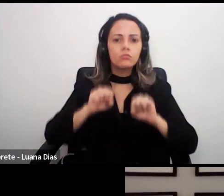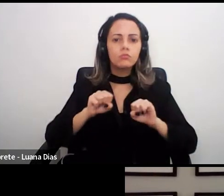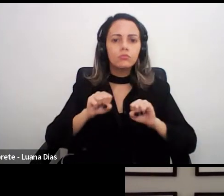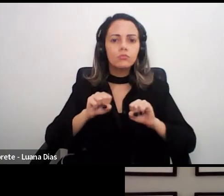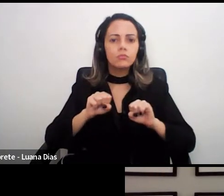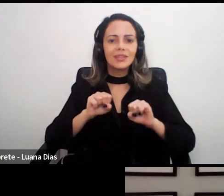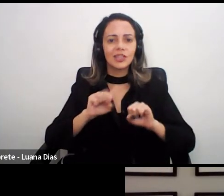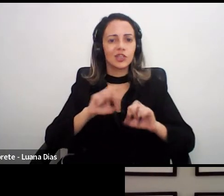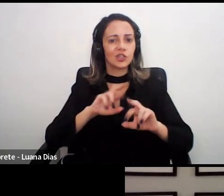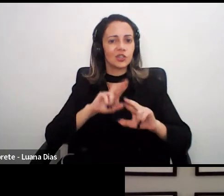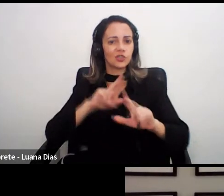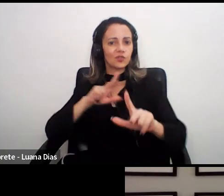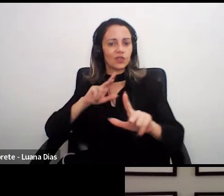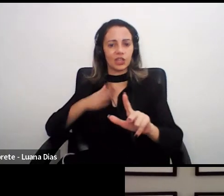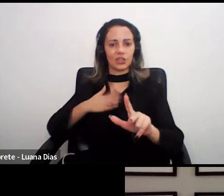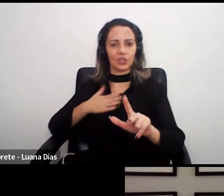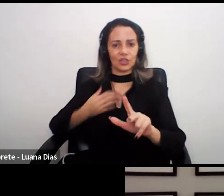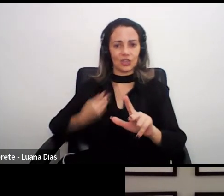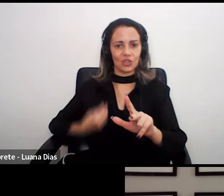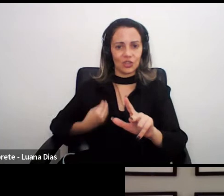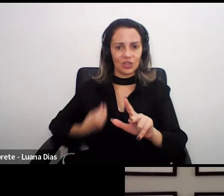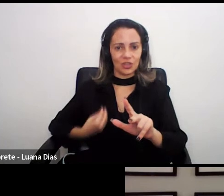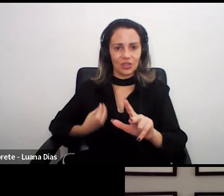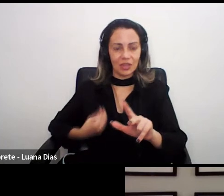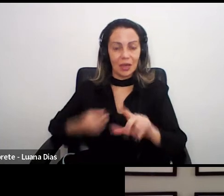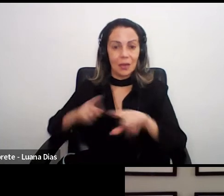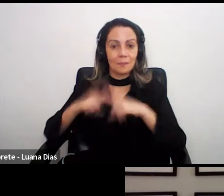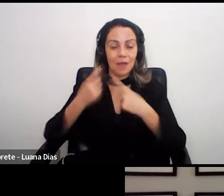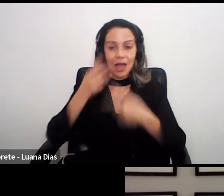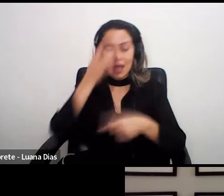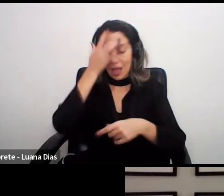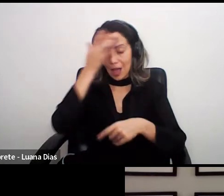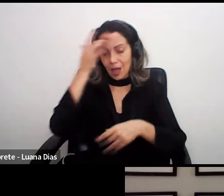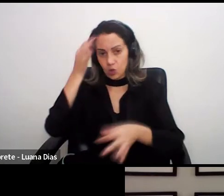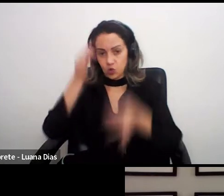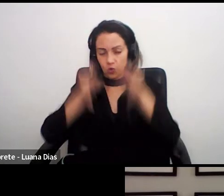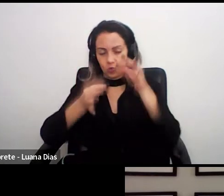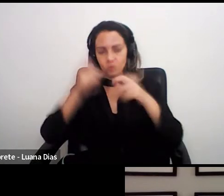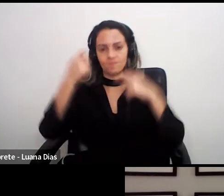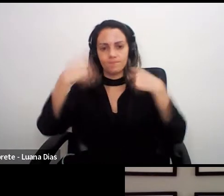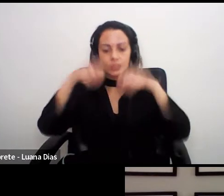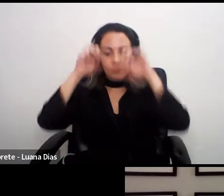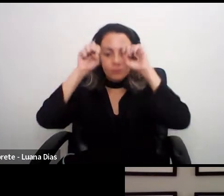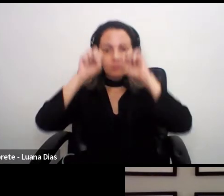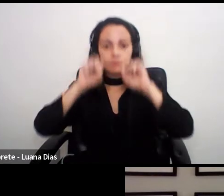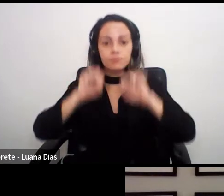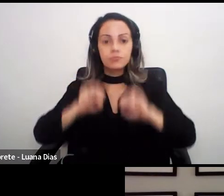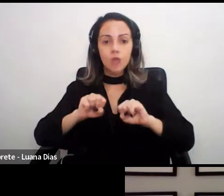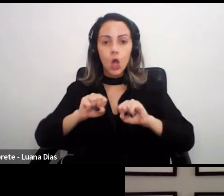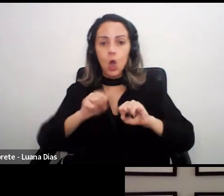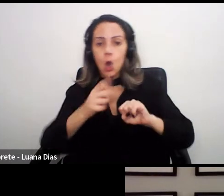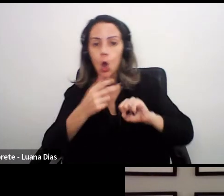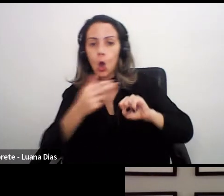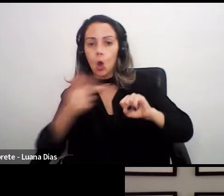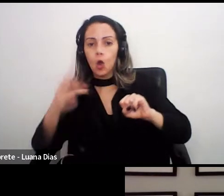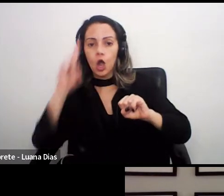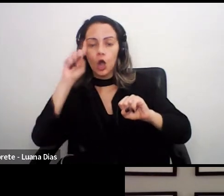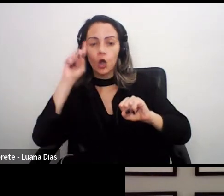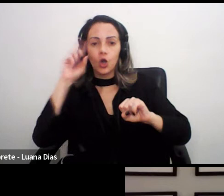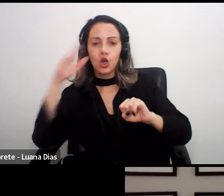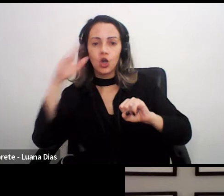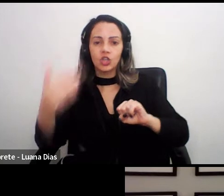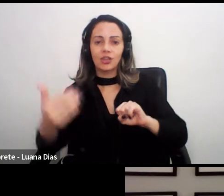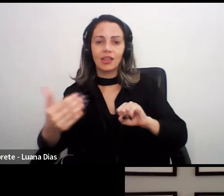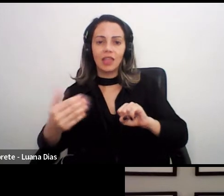realidade. Mas o julgador ele é obrigado a se deparar com situações cotidianas no exercício da